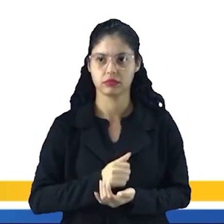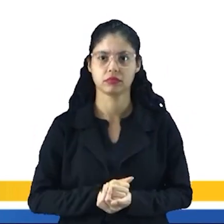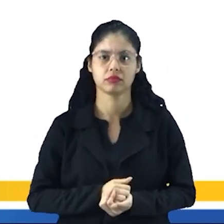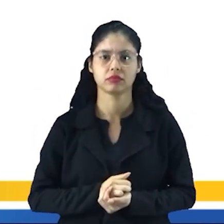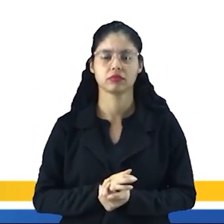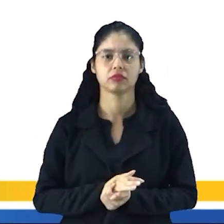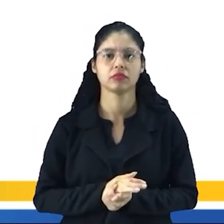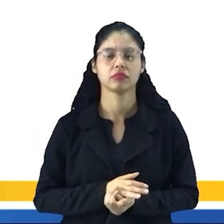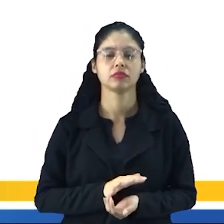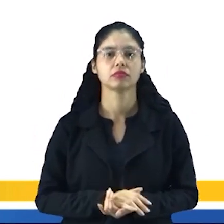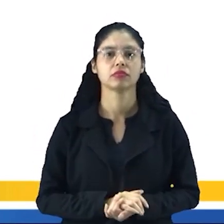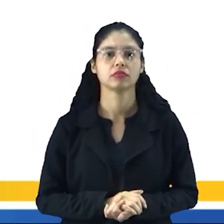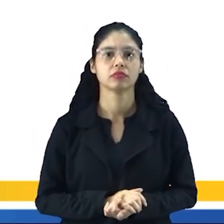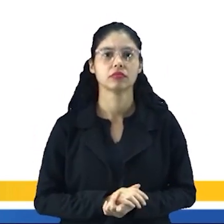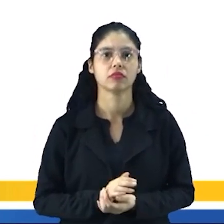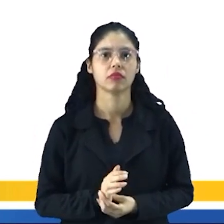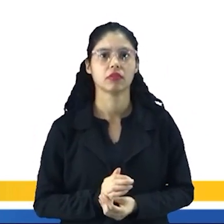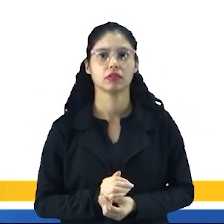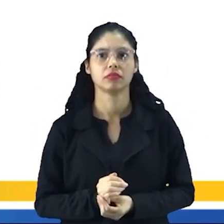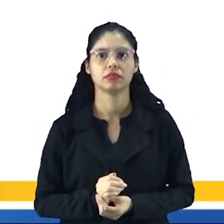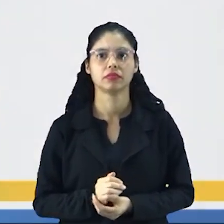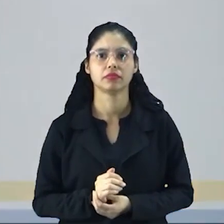presente. Então, gente,